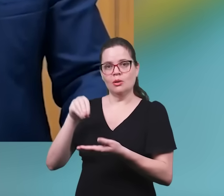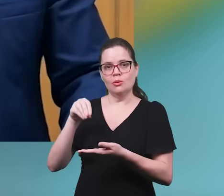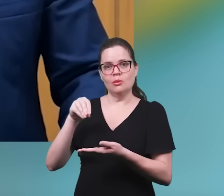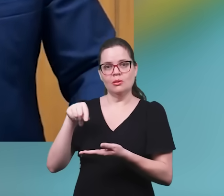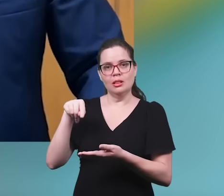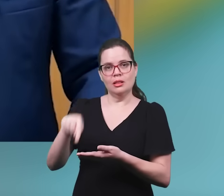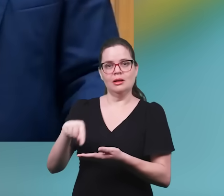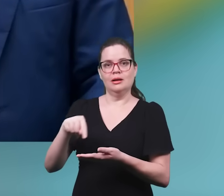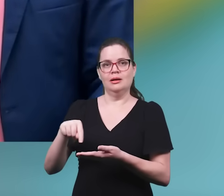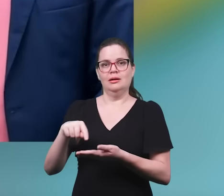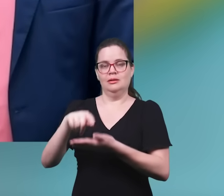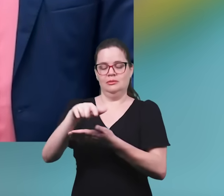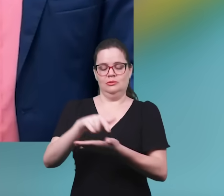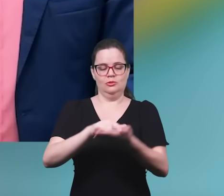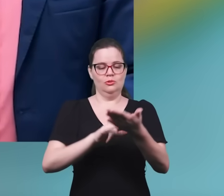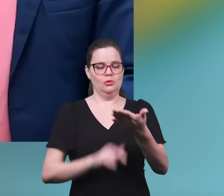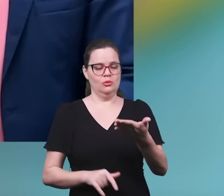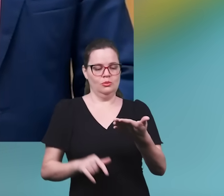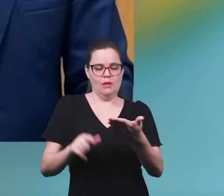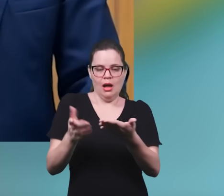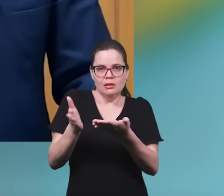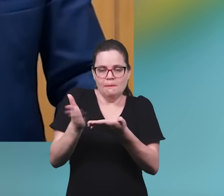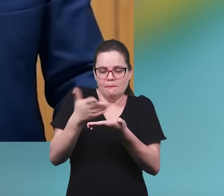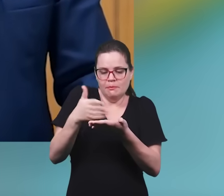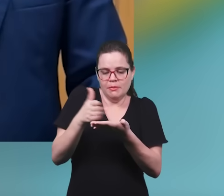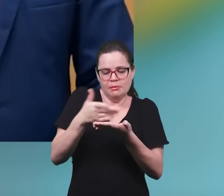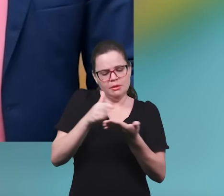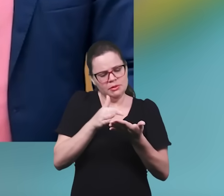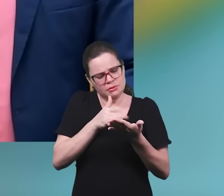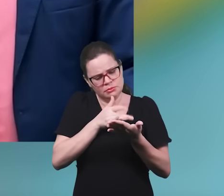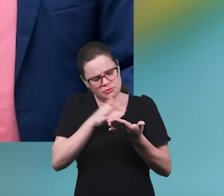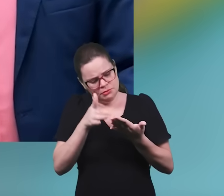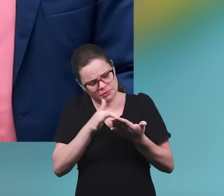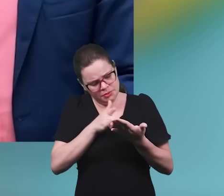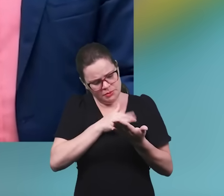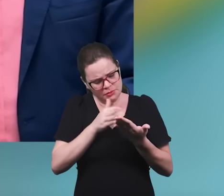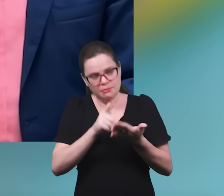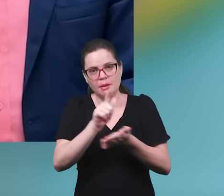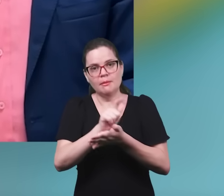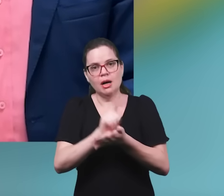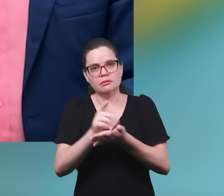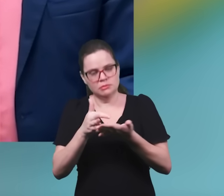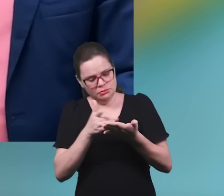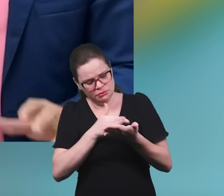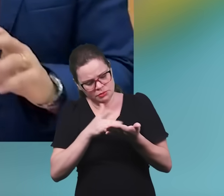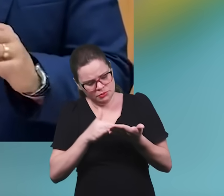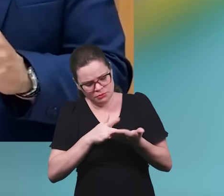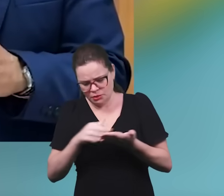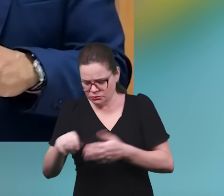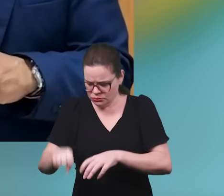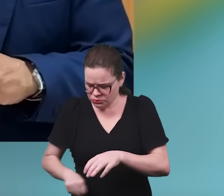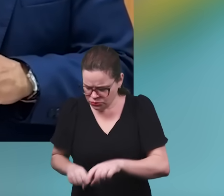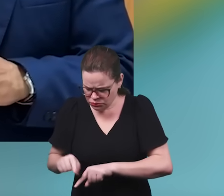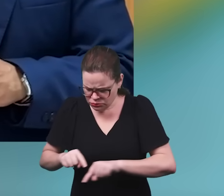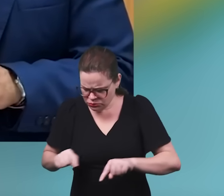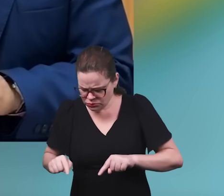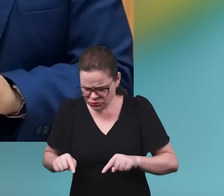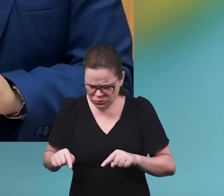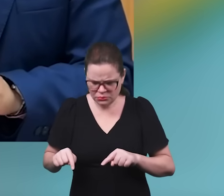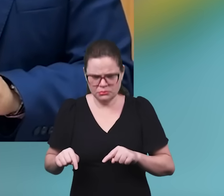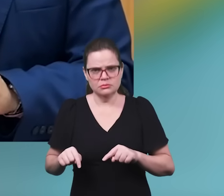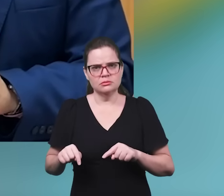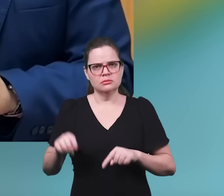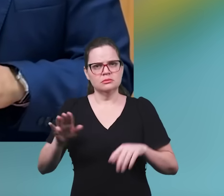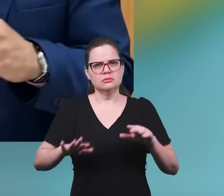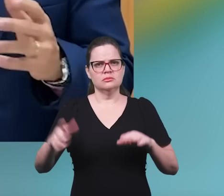dom tinha mostrado. E ali ele começou a procurar este papel. Em determinado momento ele